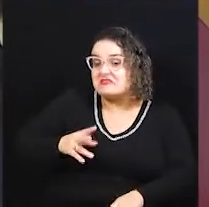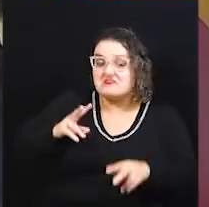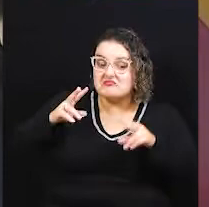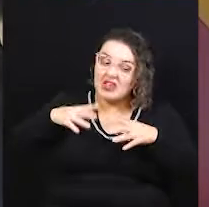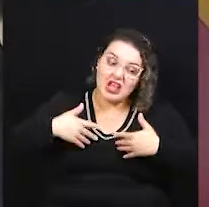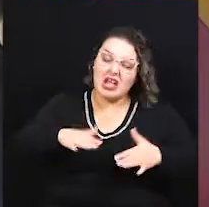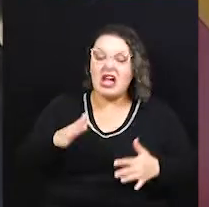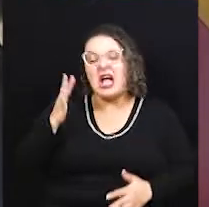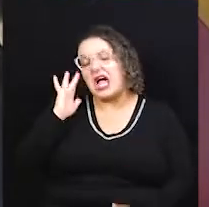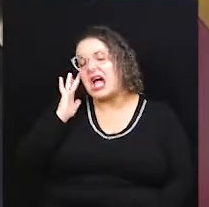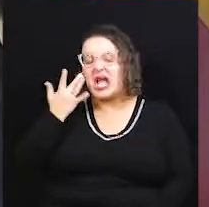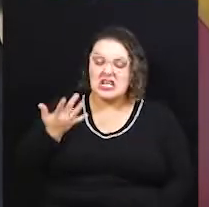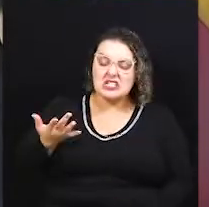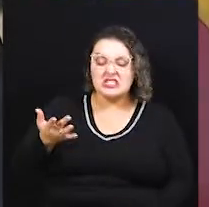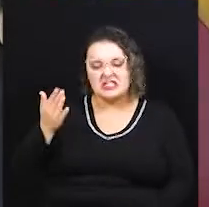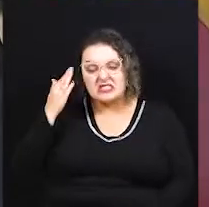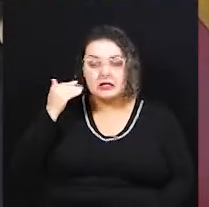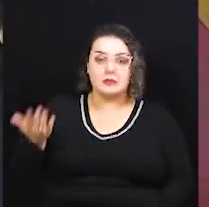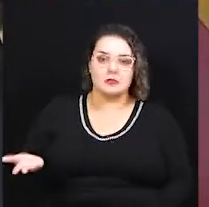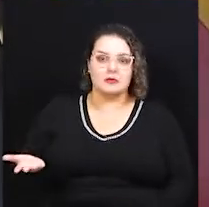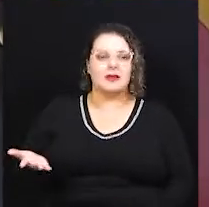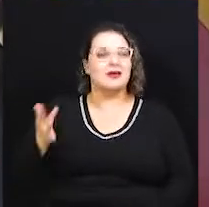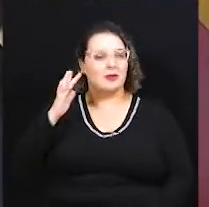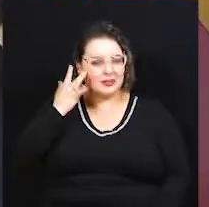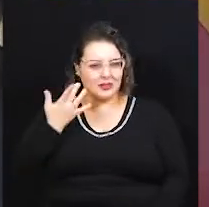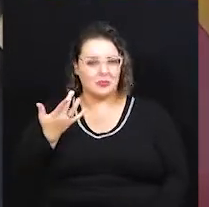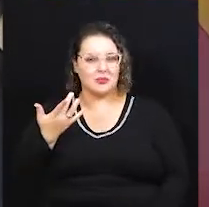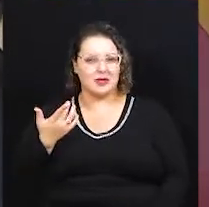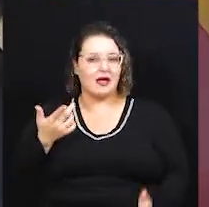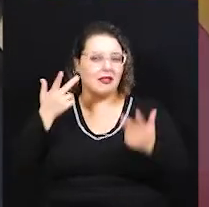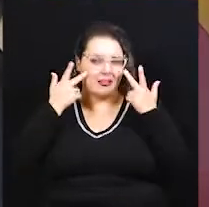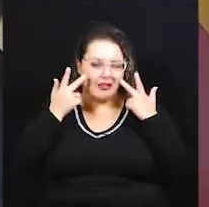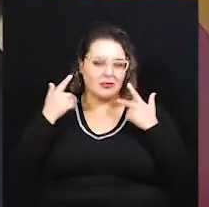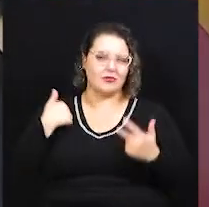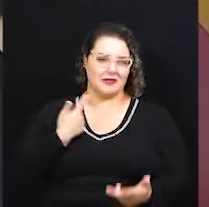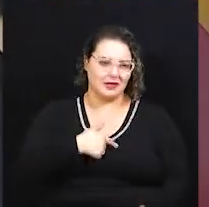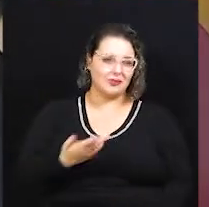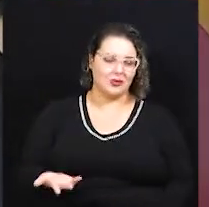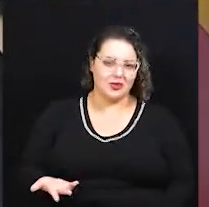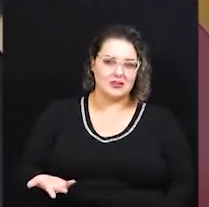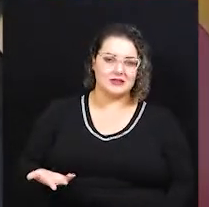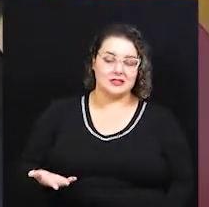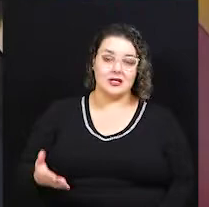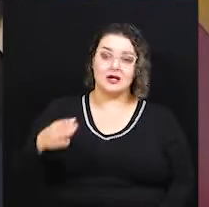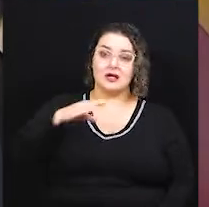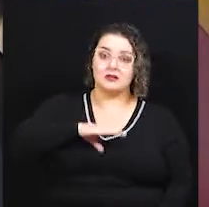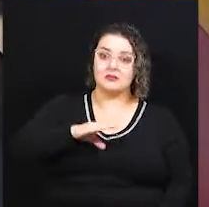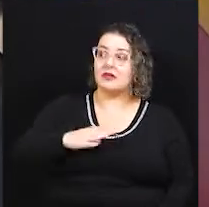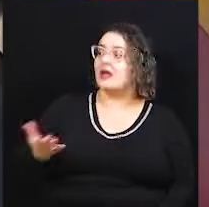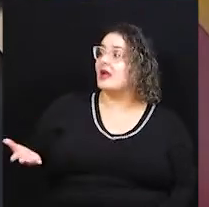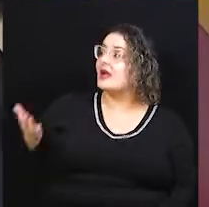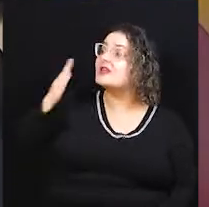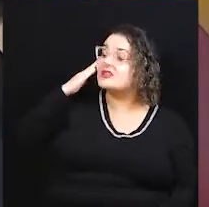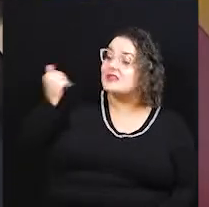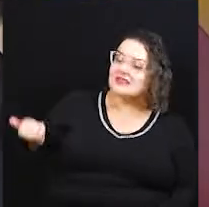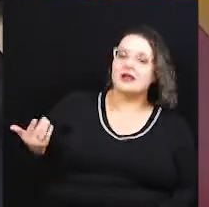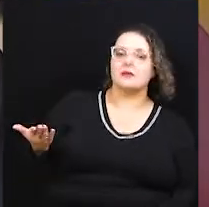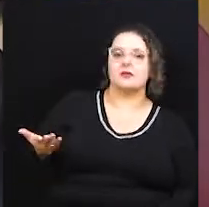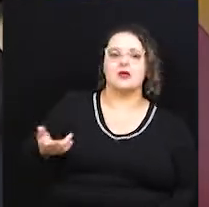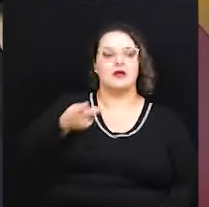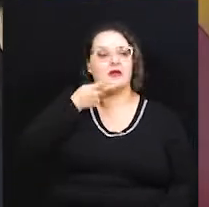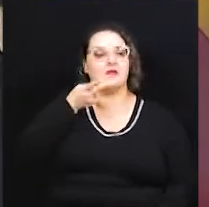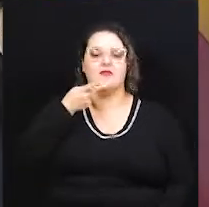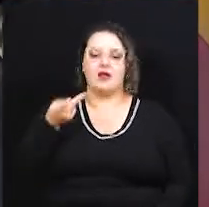isso em consideração, né? Eu acho que porque é nossa língua materna e português a gente tem contato. O pessoal já acha que sabe, não, eu